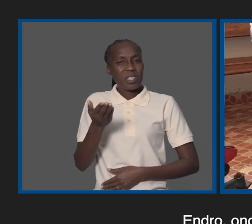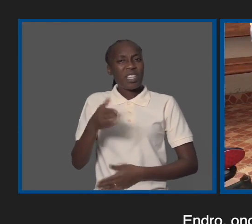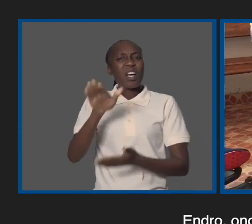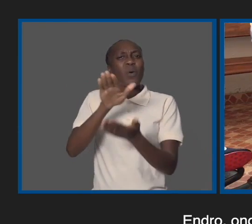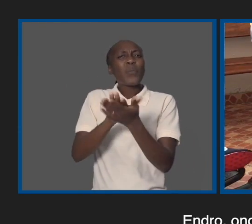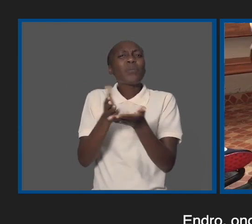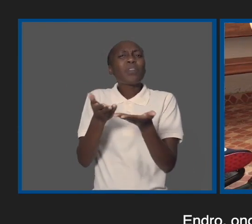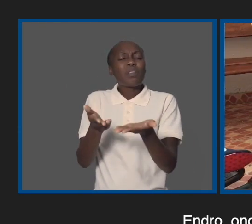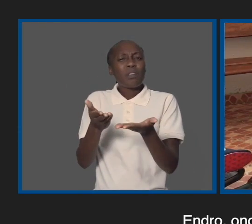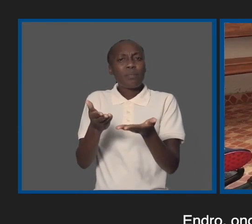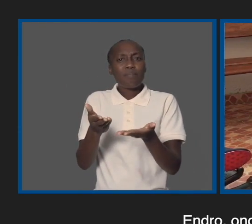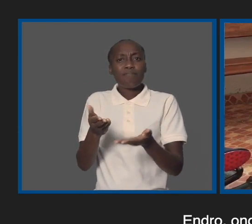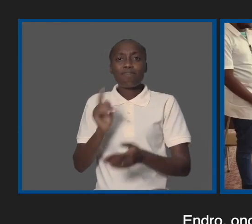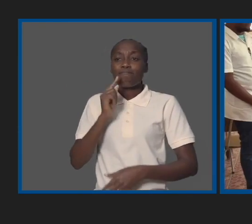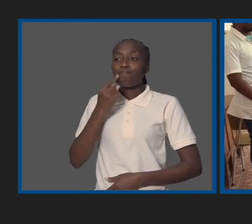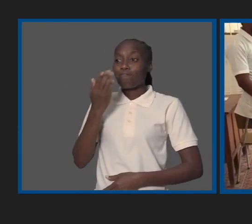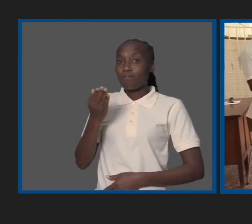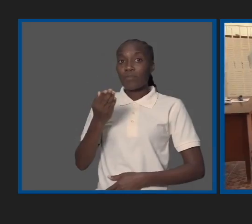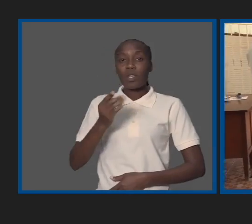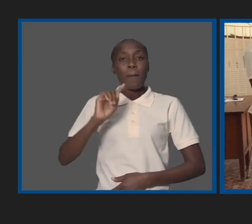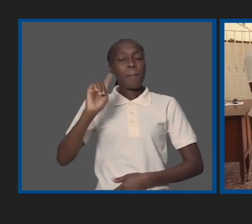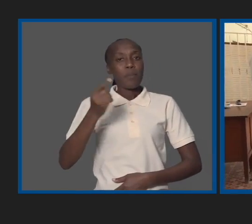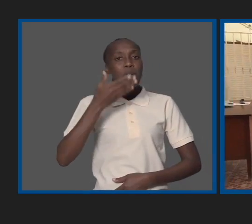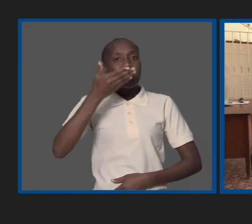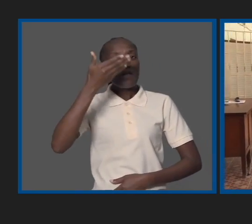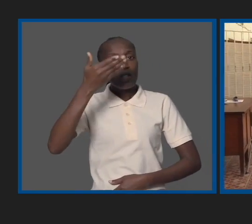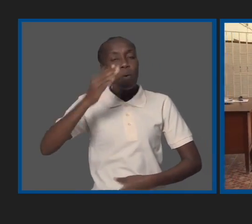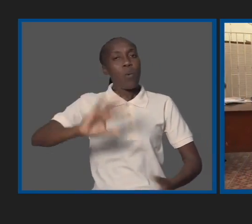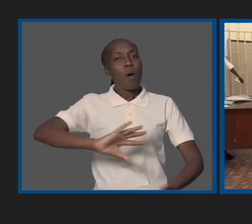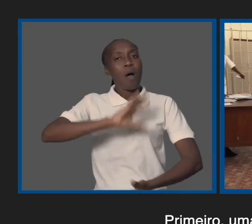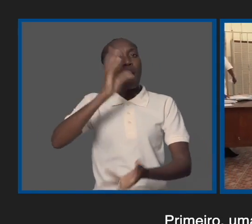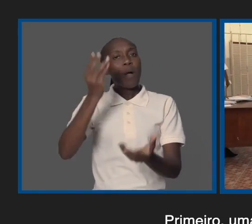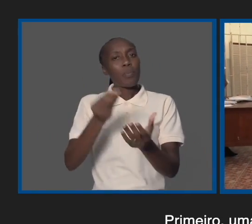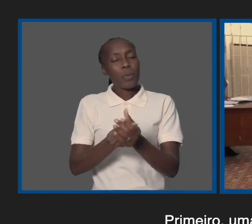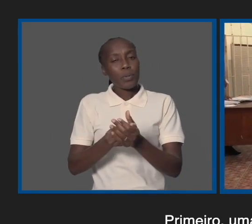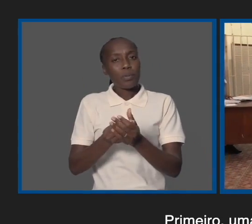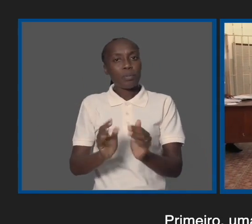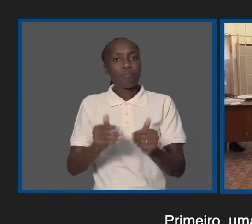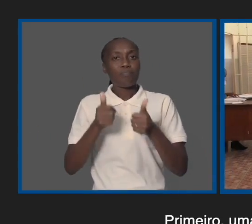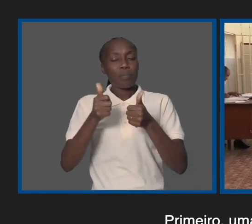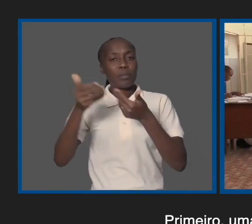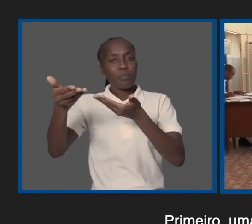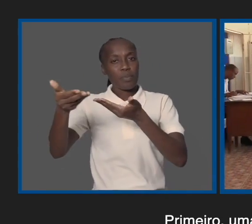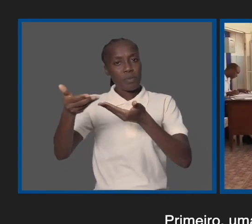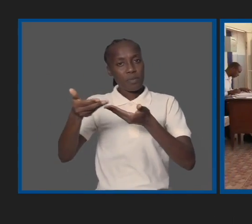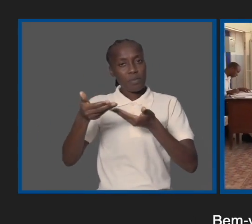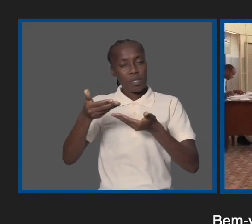pouco onde estamos aqui, principalmente neste local. Onde é estamos aqui? Primeiro, sempre são atores,